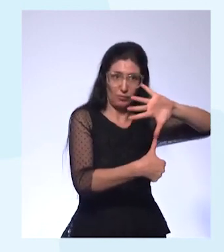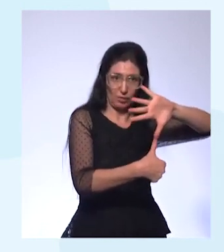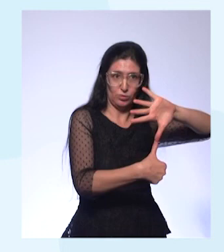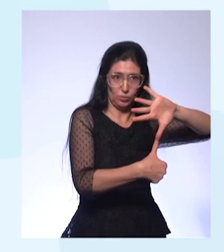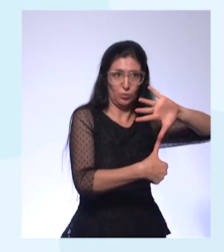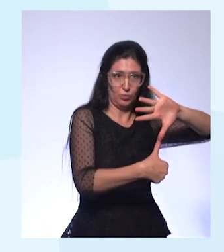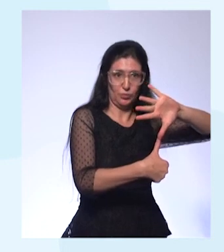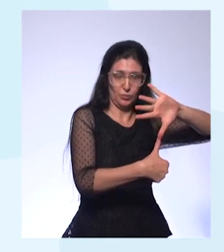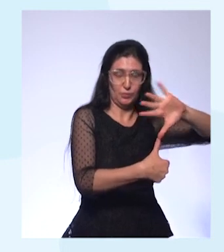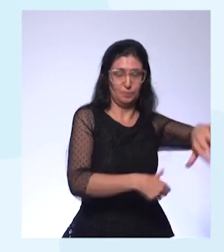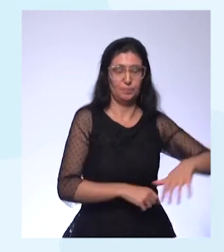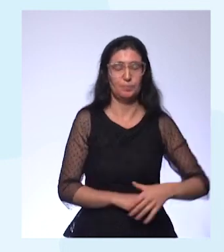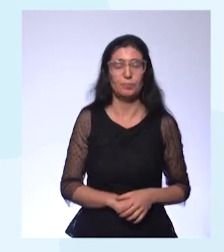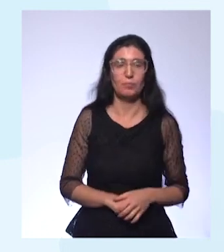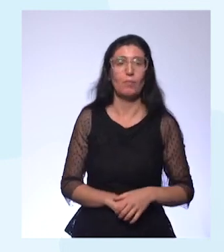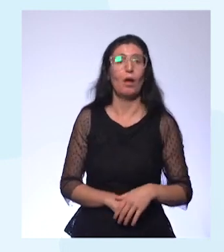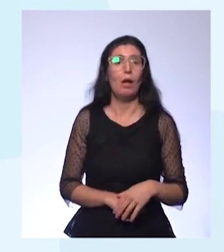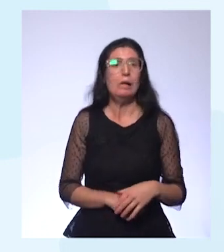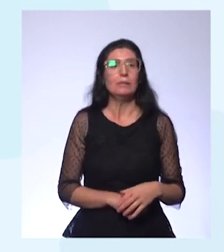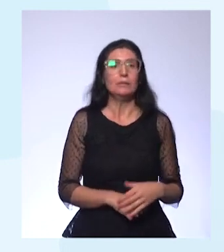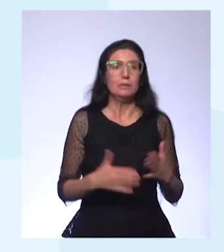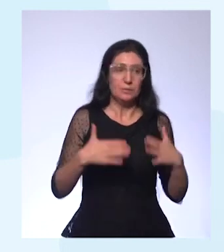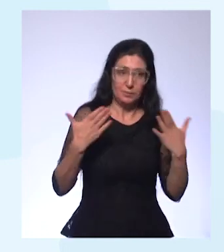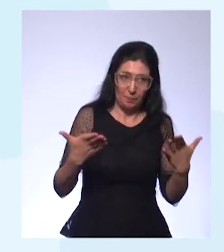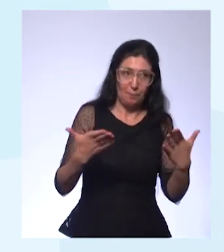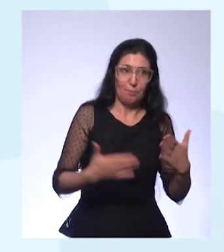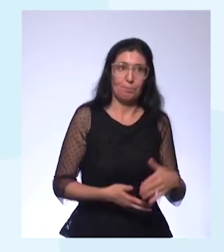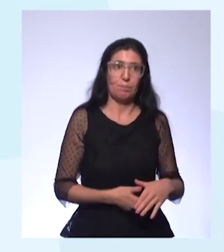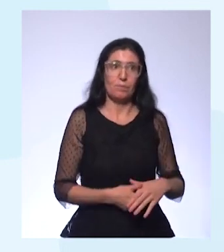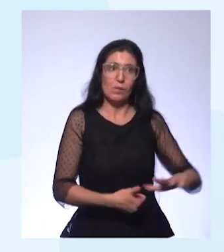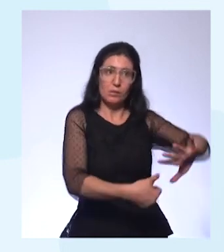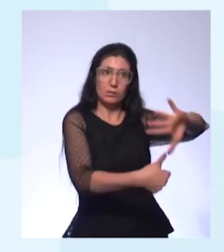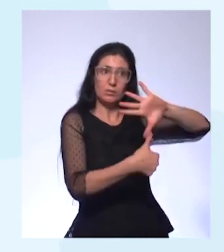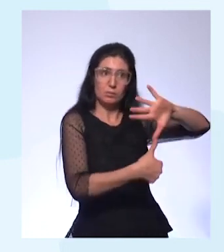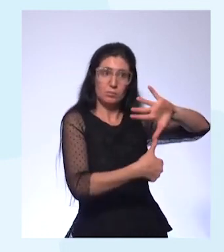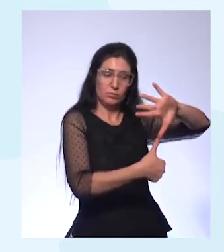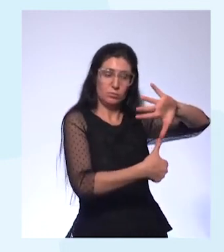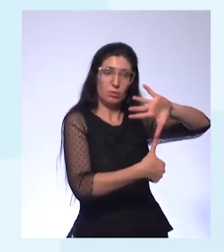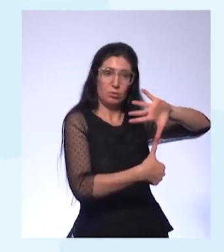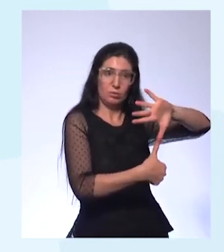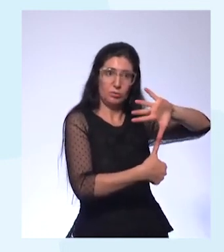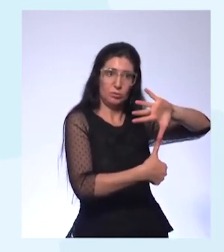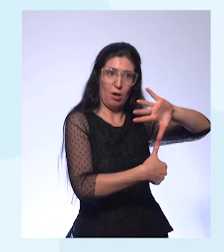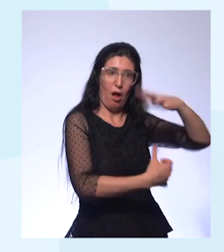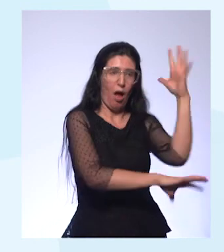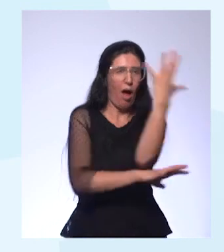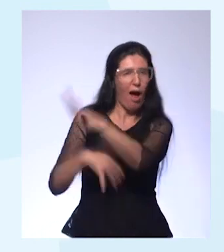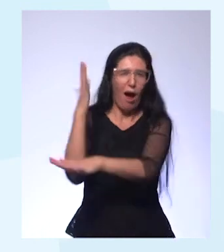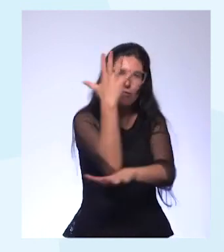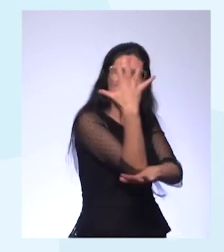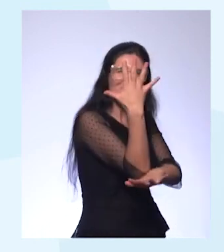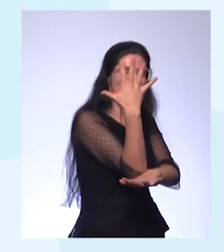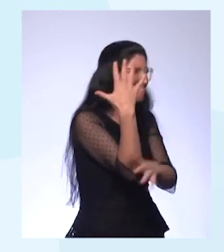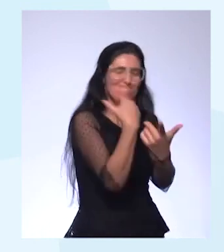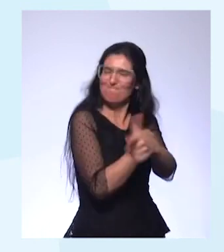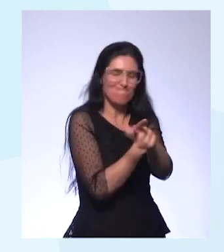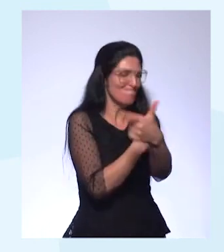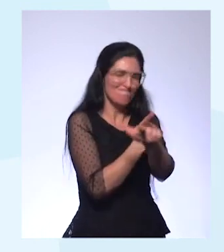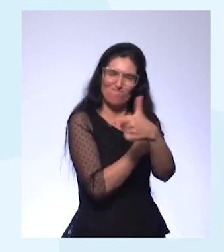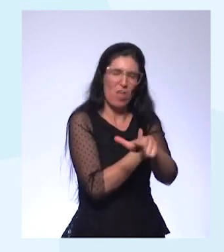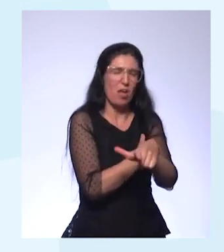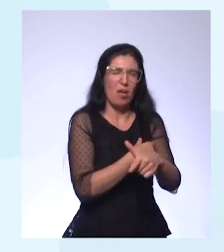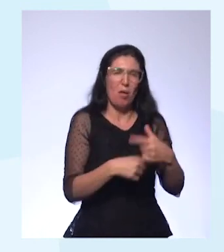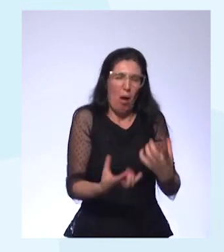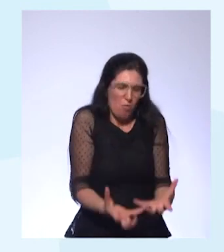né, ela é uma região de planície, né, não tem árvores nem arbustos, né, são